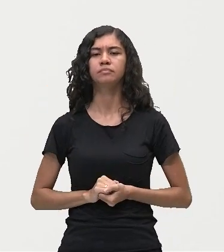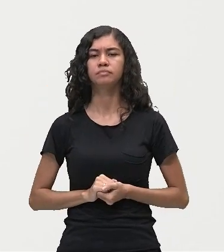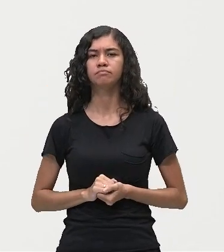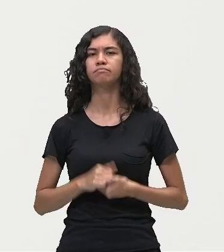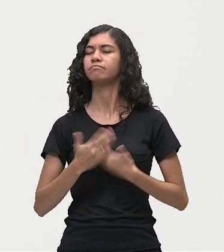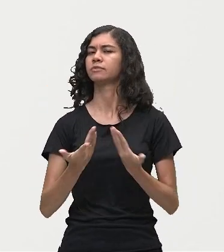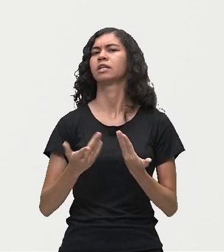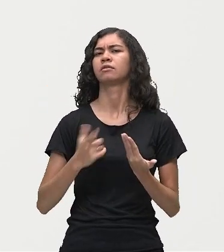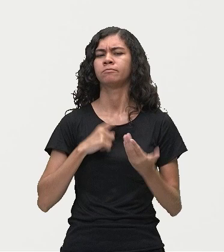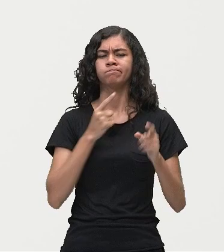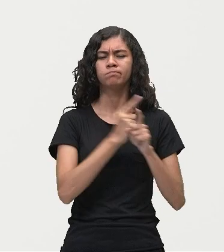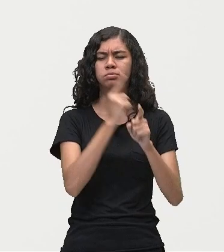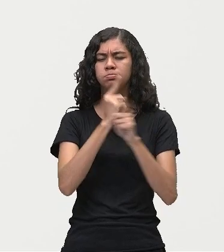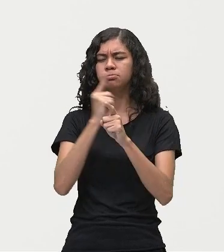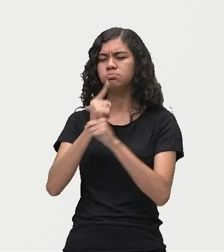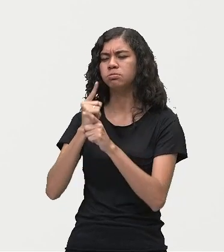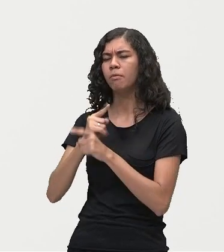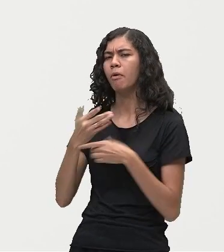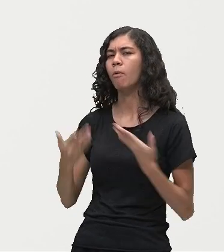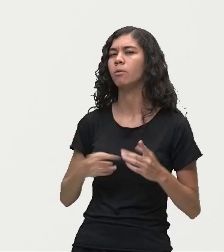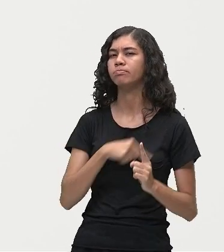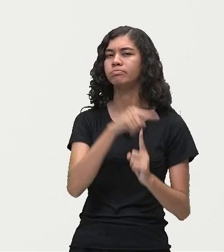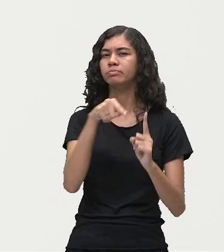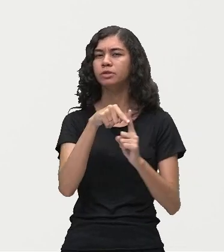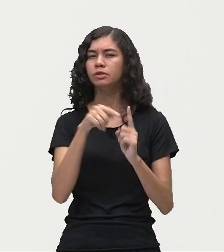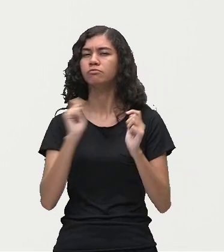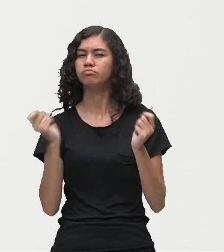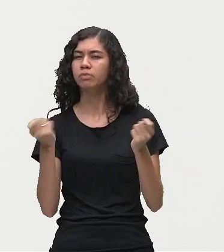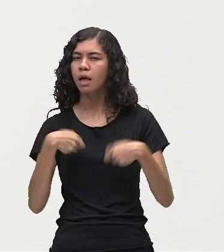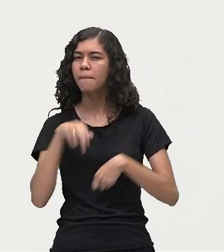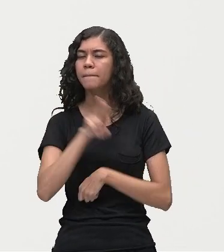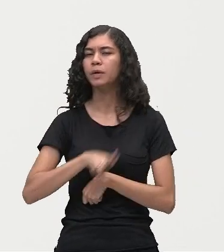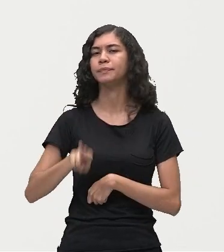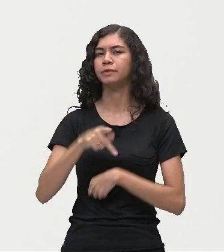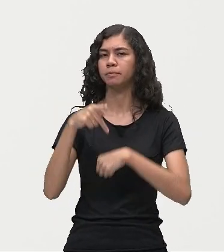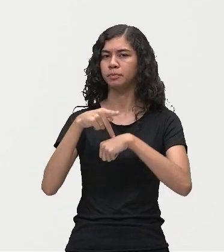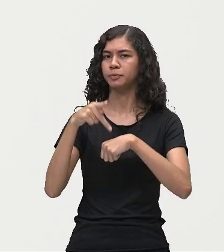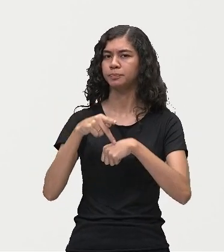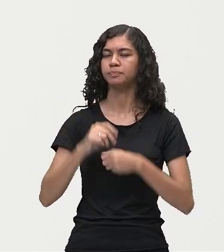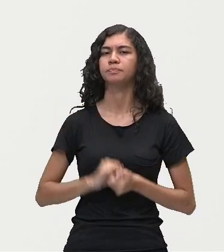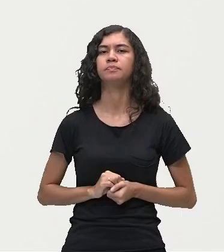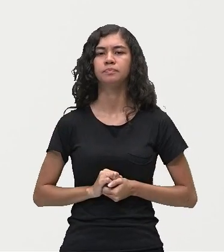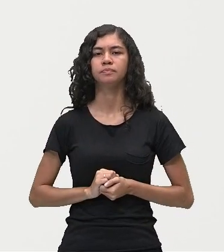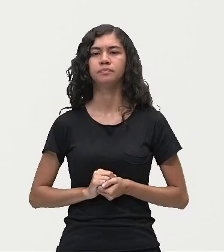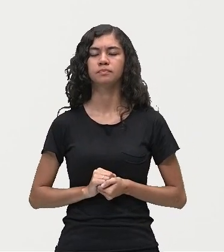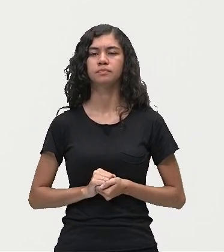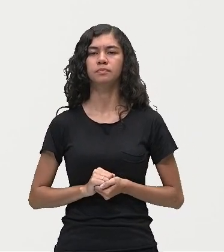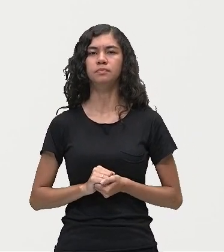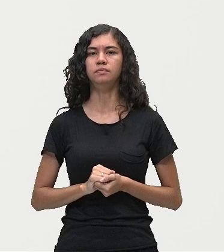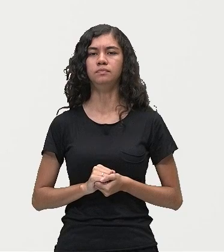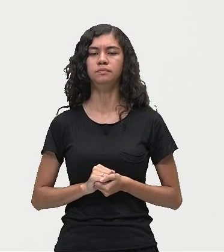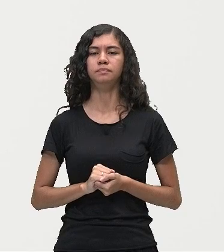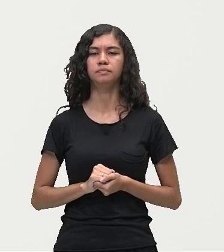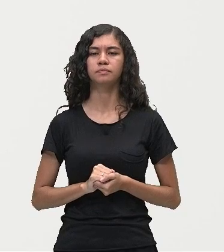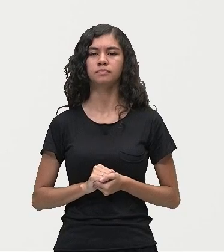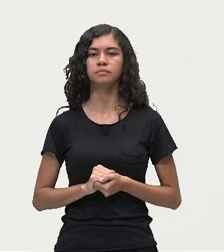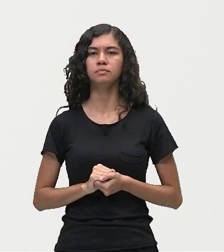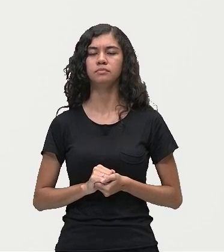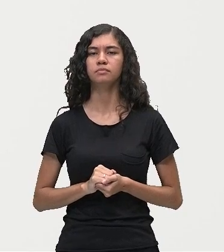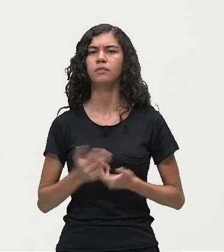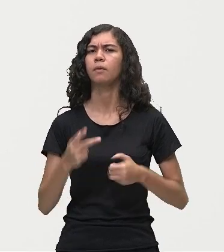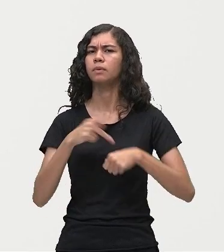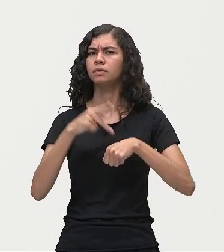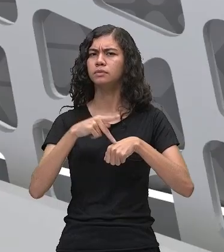aí foi descobrindo para que serve o petróleo, tá? E o petróleo, assim como os